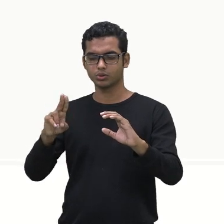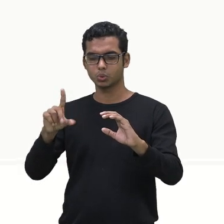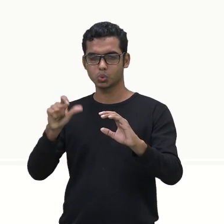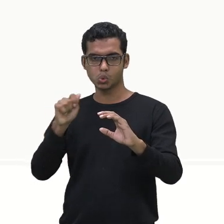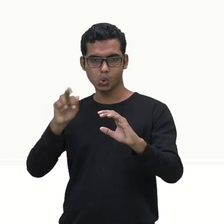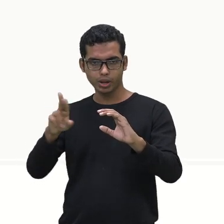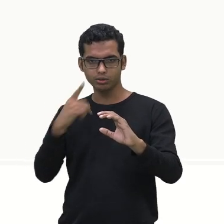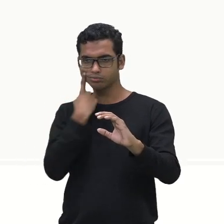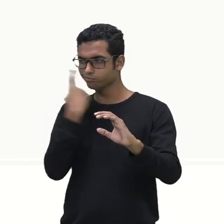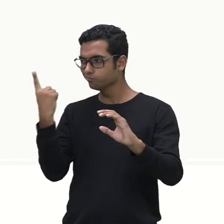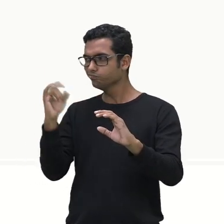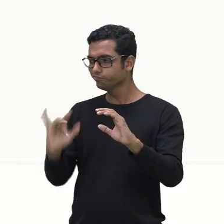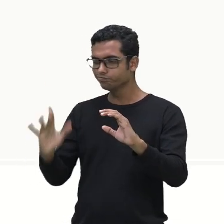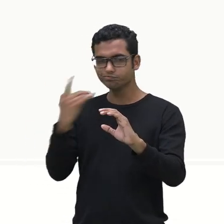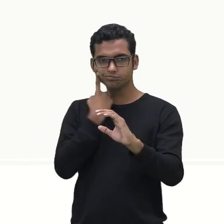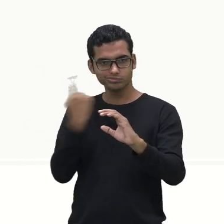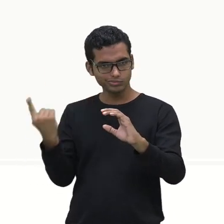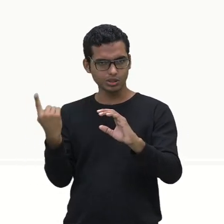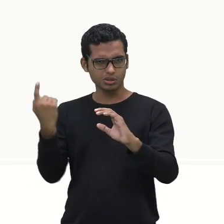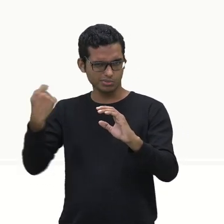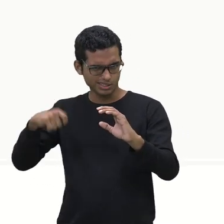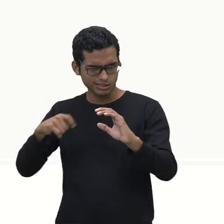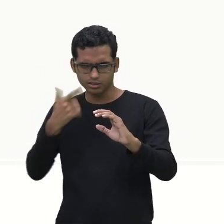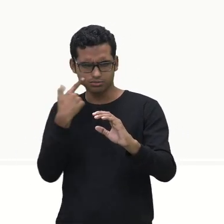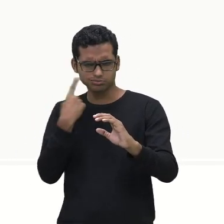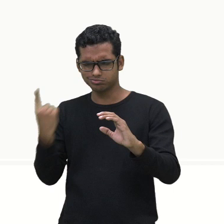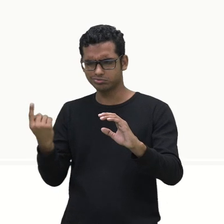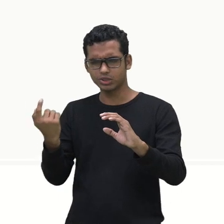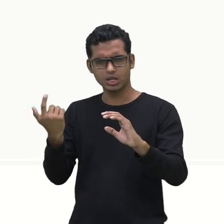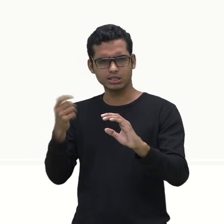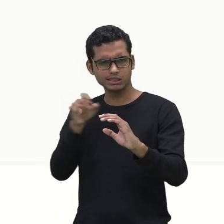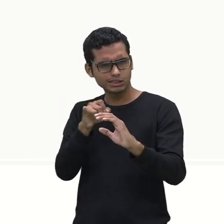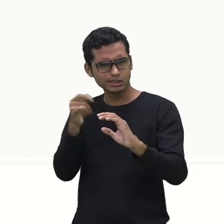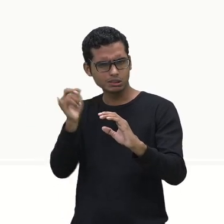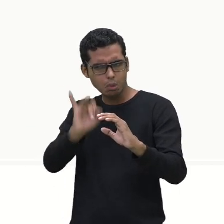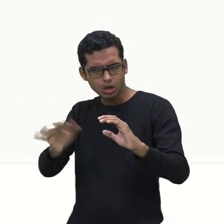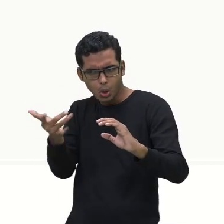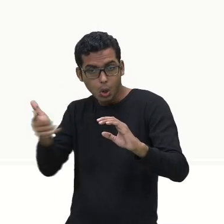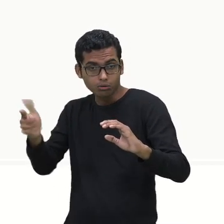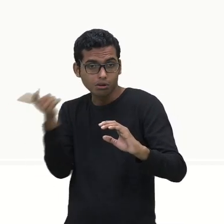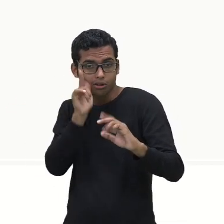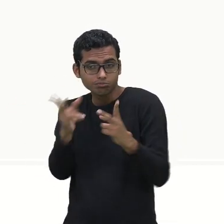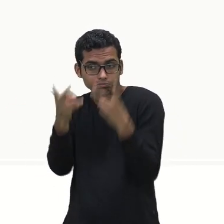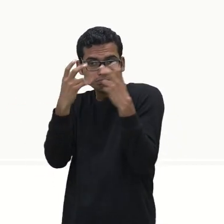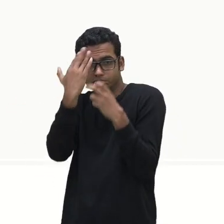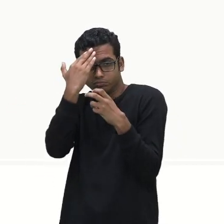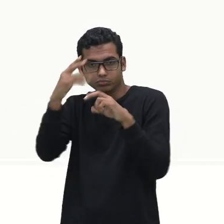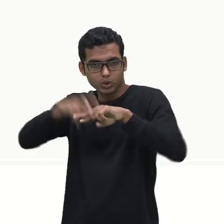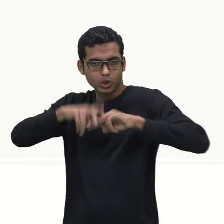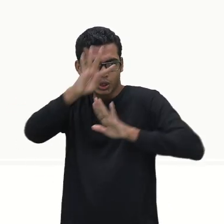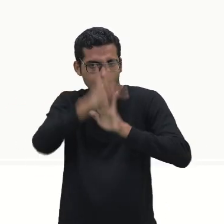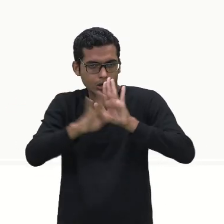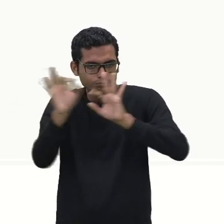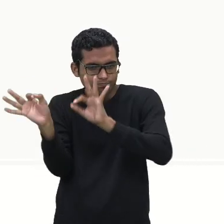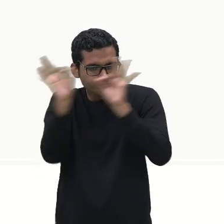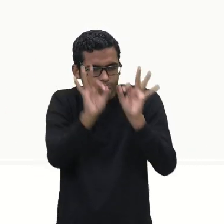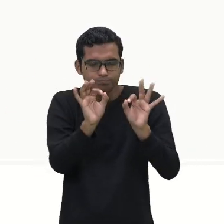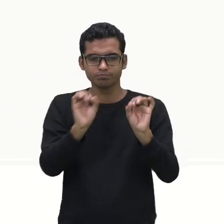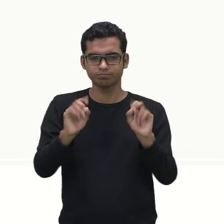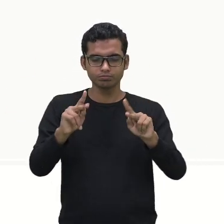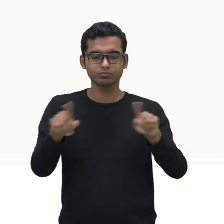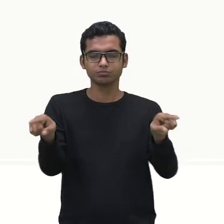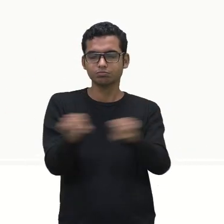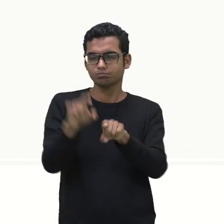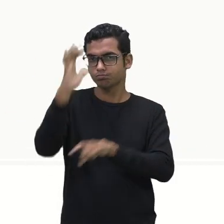gente consegue perceber do que se trata a nossa questão, não é? Então, mais uma vez, nós vamos utilizar aí